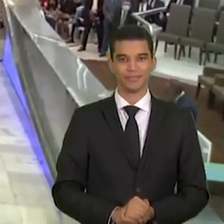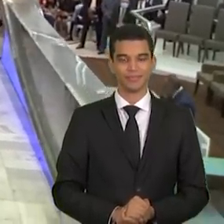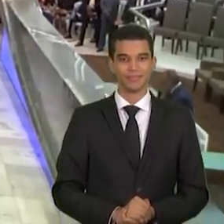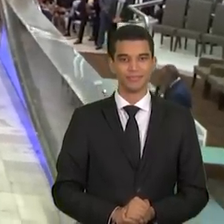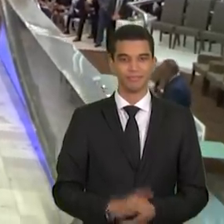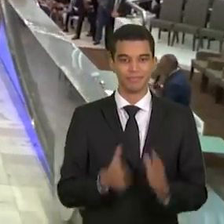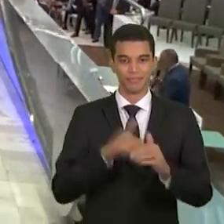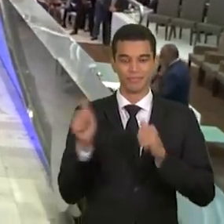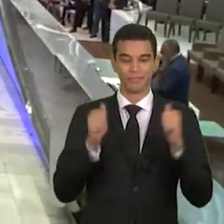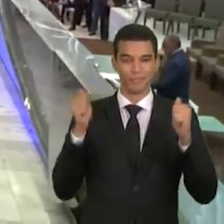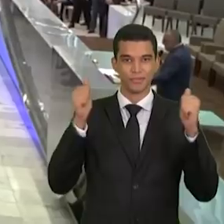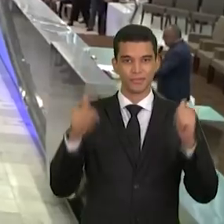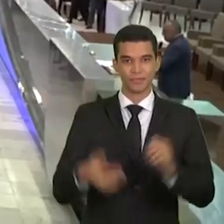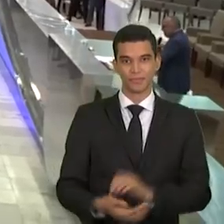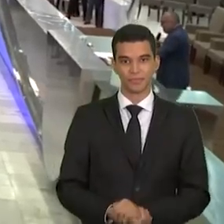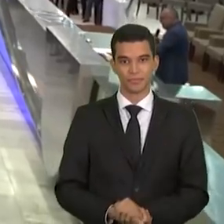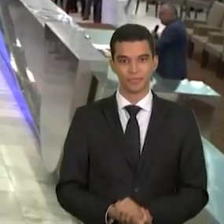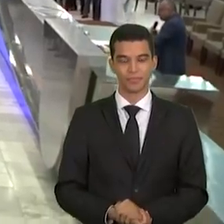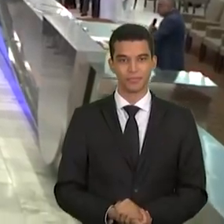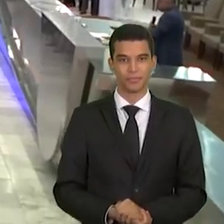Aleluia.